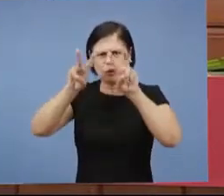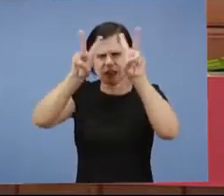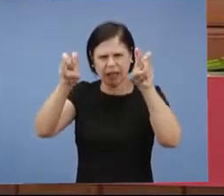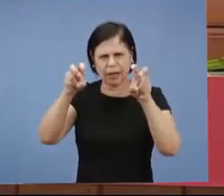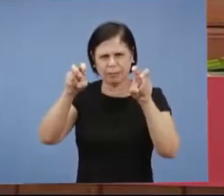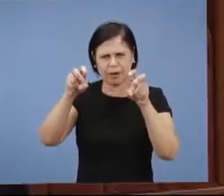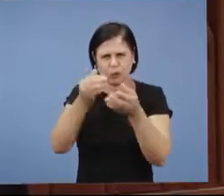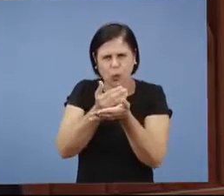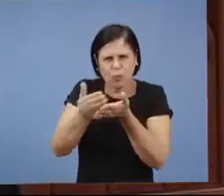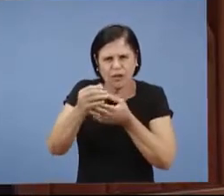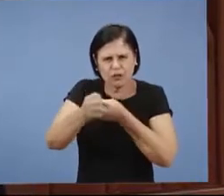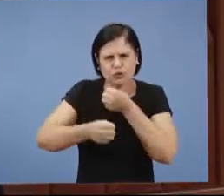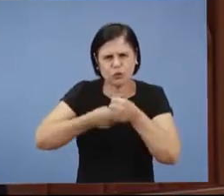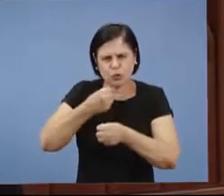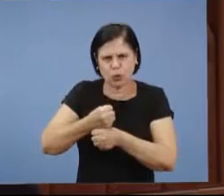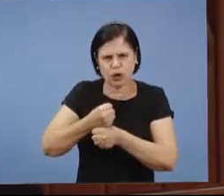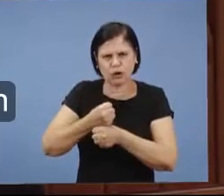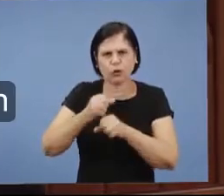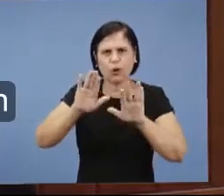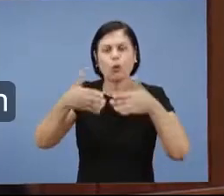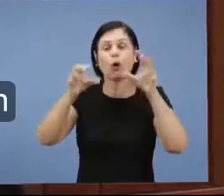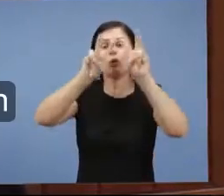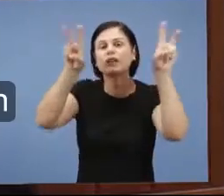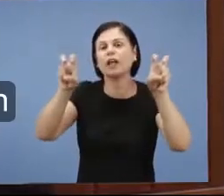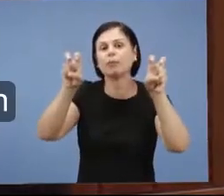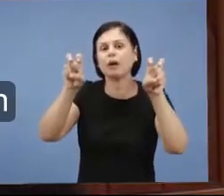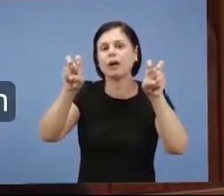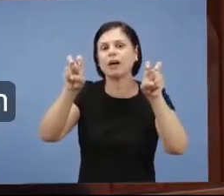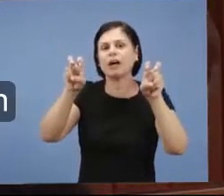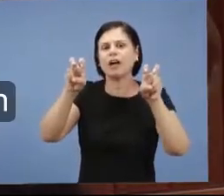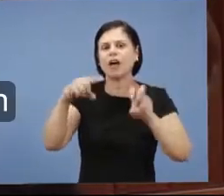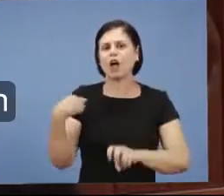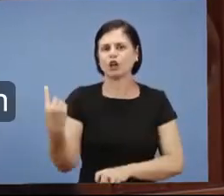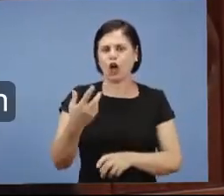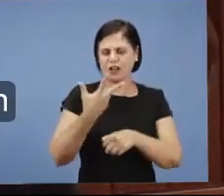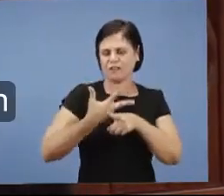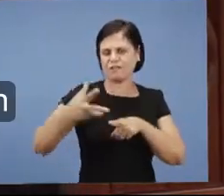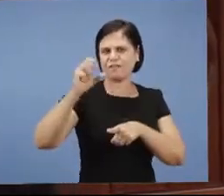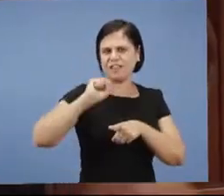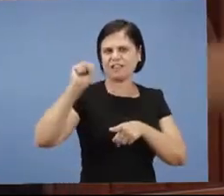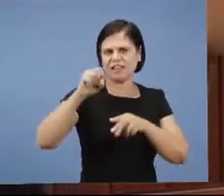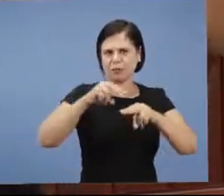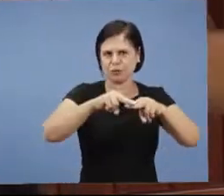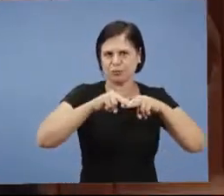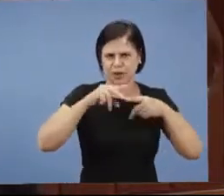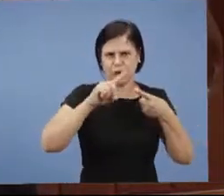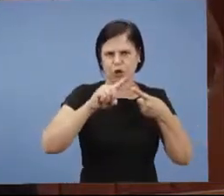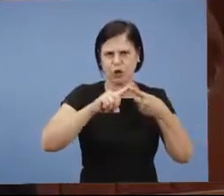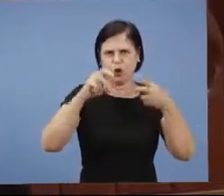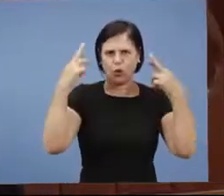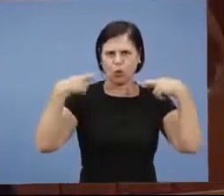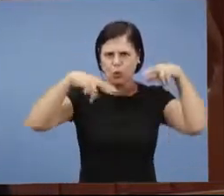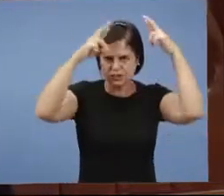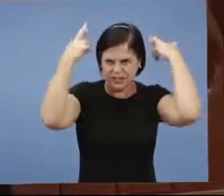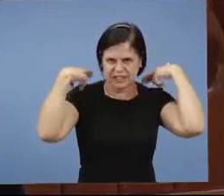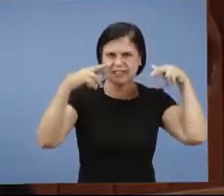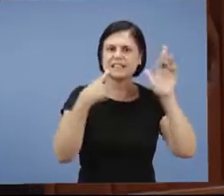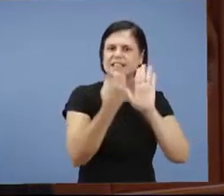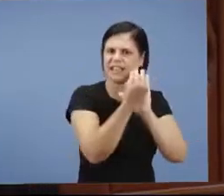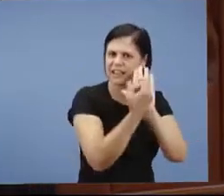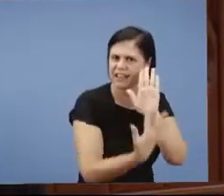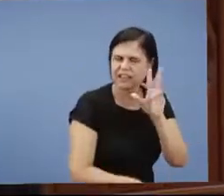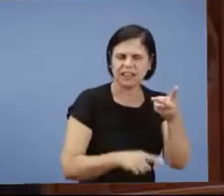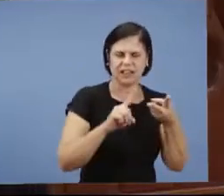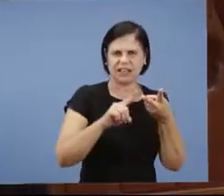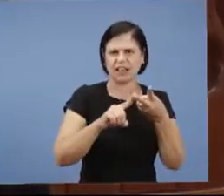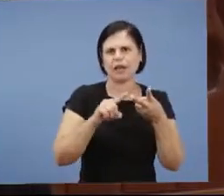pela palavra. Ou seja, a palavra é aquilo que conduz o homem no projeto eterno de salvação. Quando entra a razão, o homem ele cai